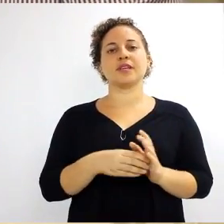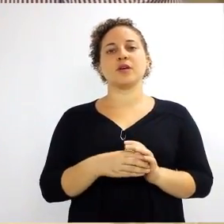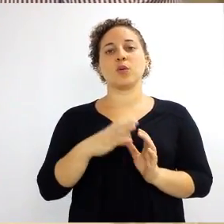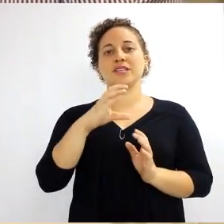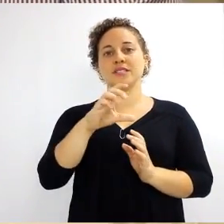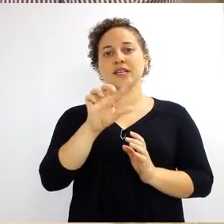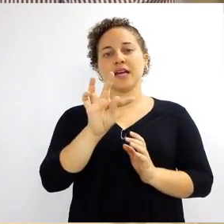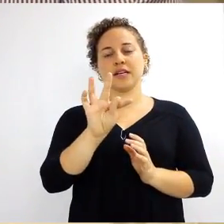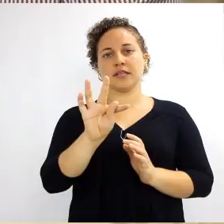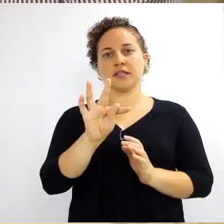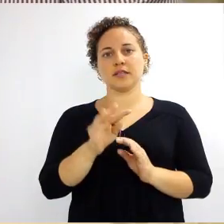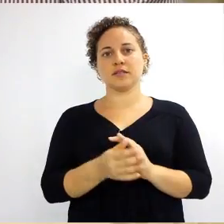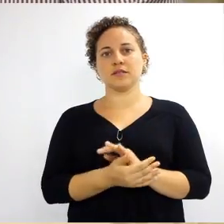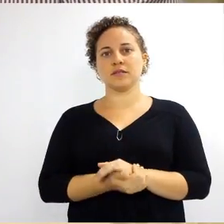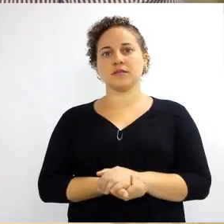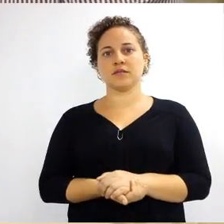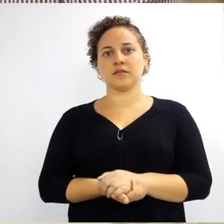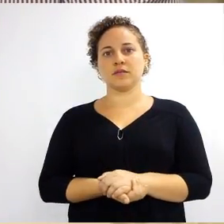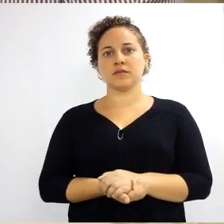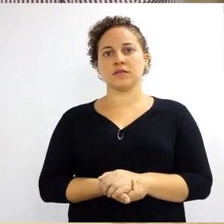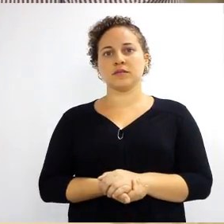e Perfeito.